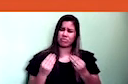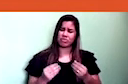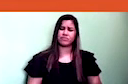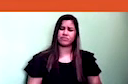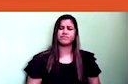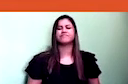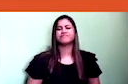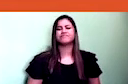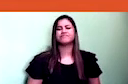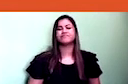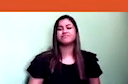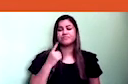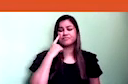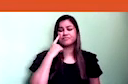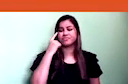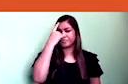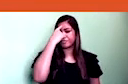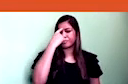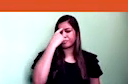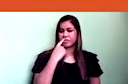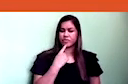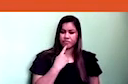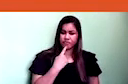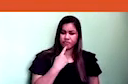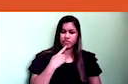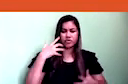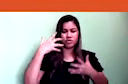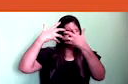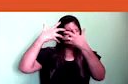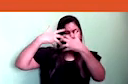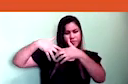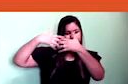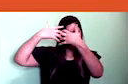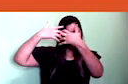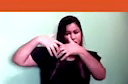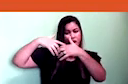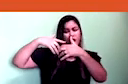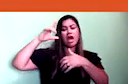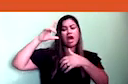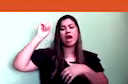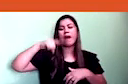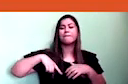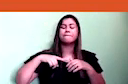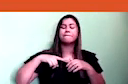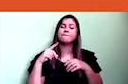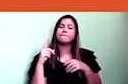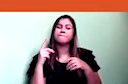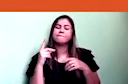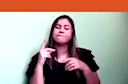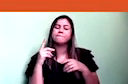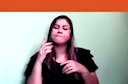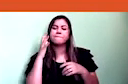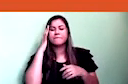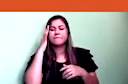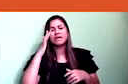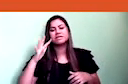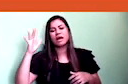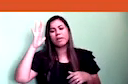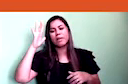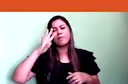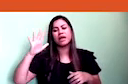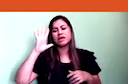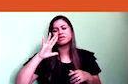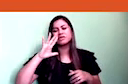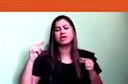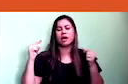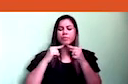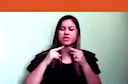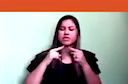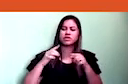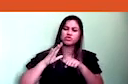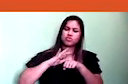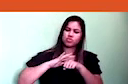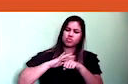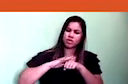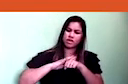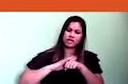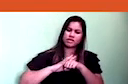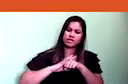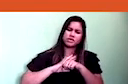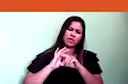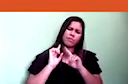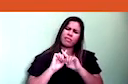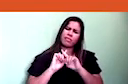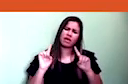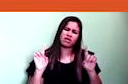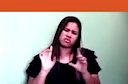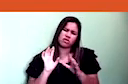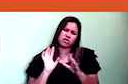cognitivo ou, né, dos pensamentos que algumas doenças traz, mas apenas em caráter ilustrativo, né? Como